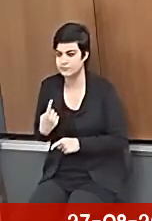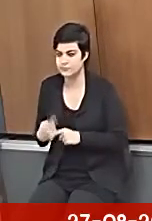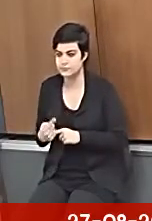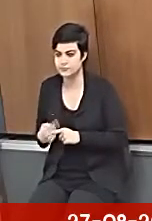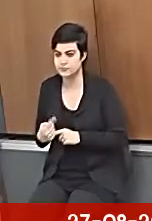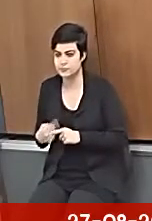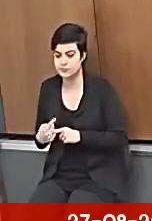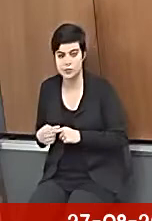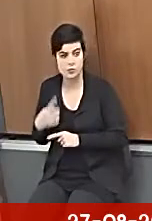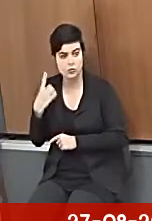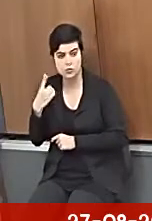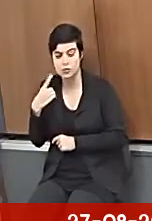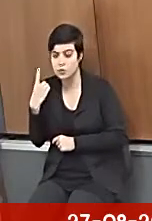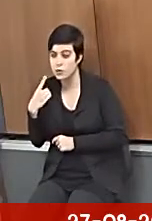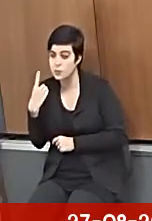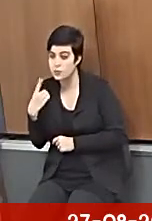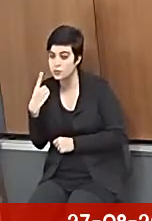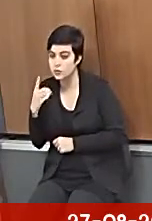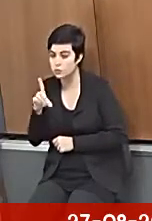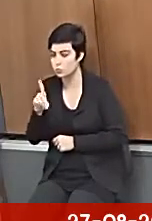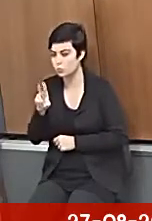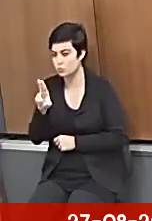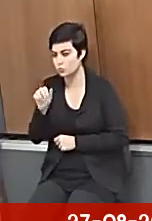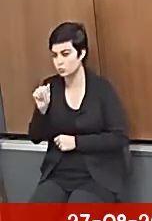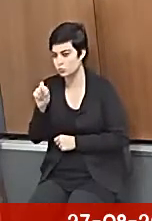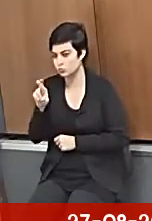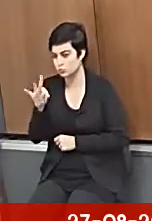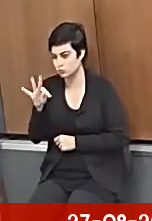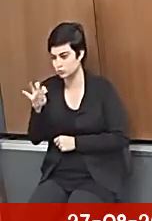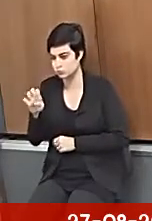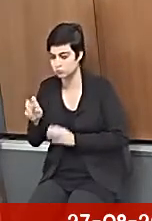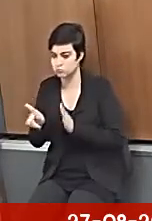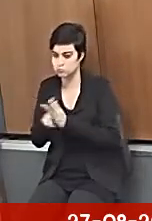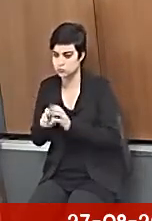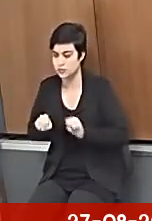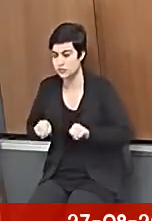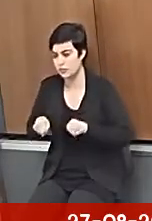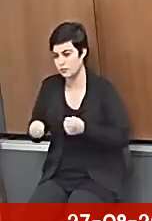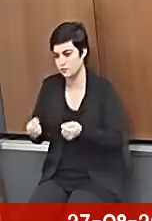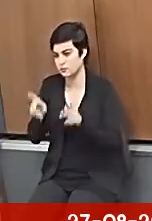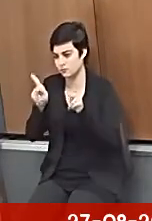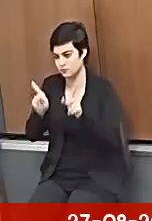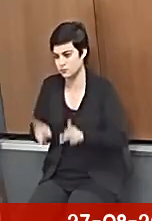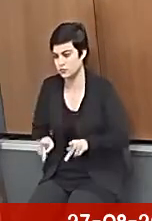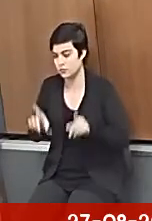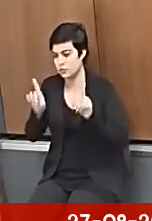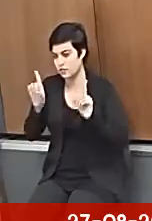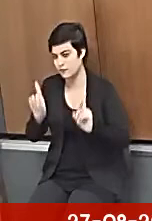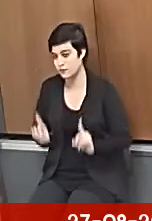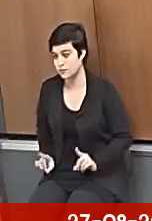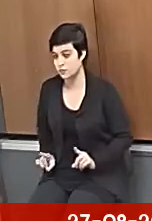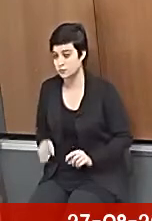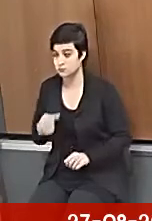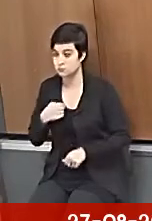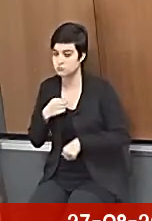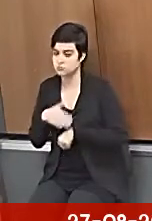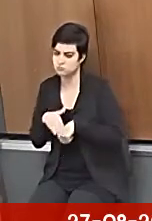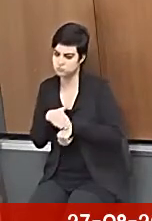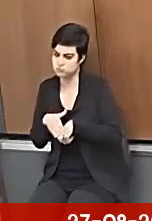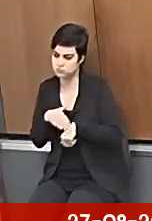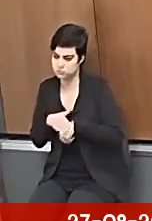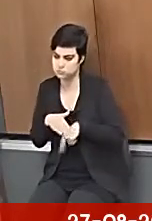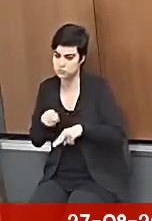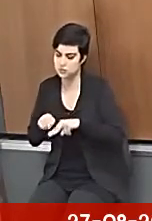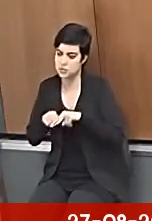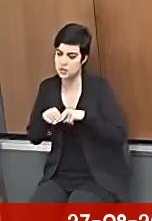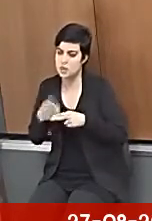deputado duarte da comissão de defesa das pessoas com deficiência eu fiz uma colocação para ele a respeito das